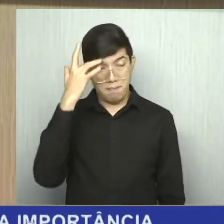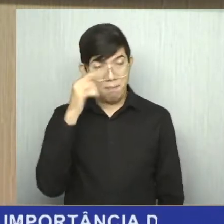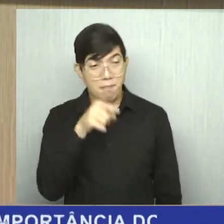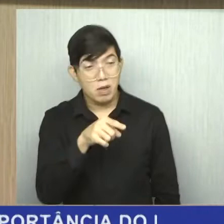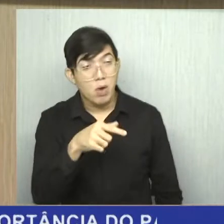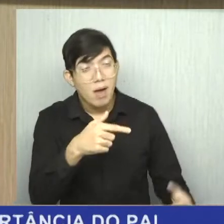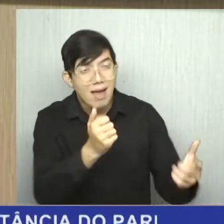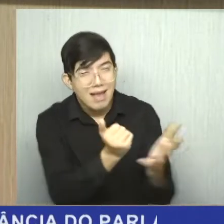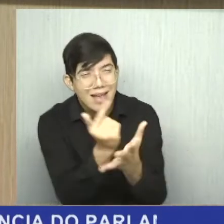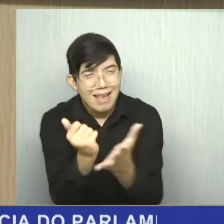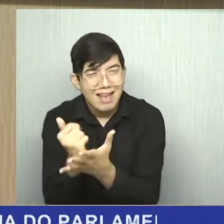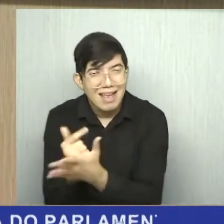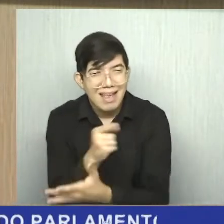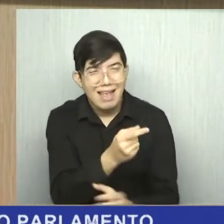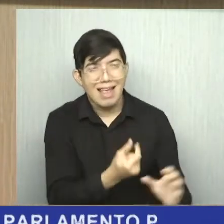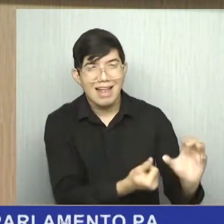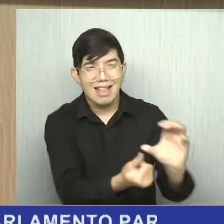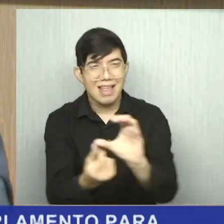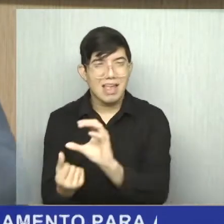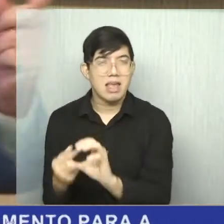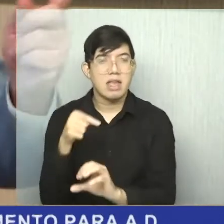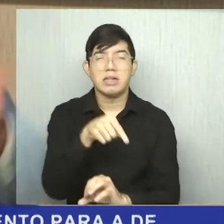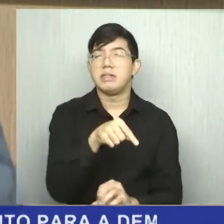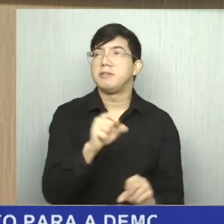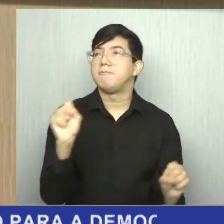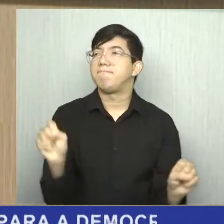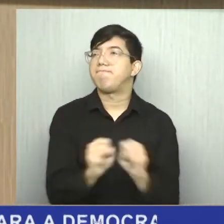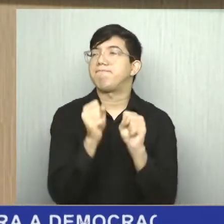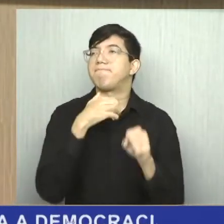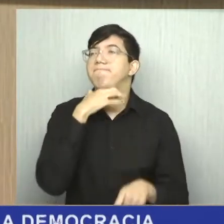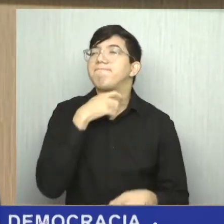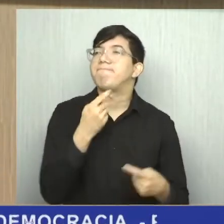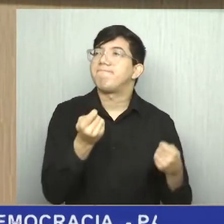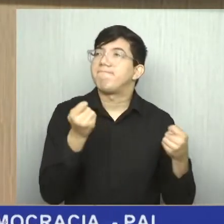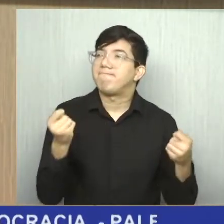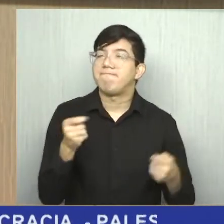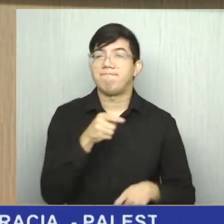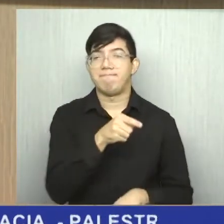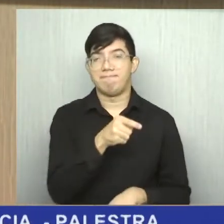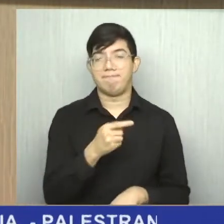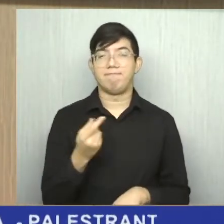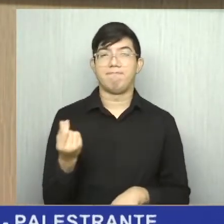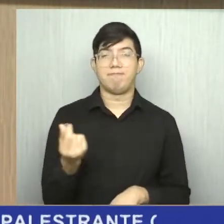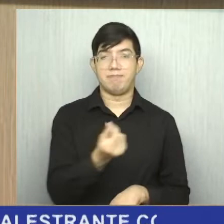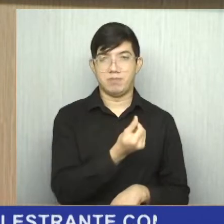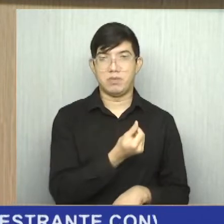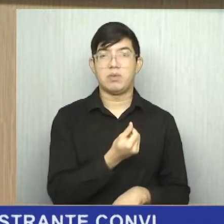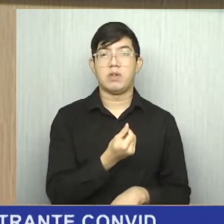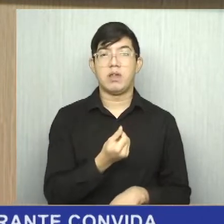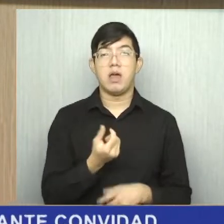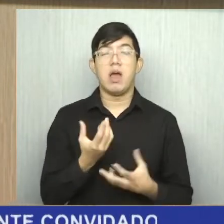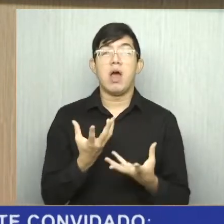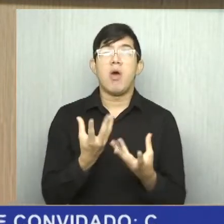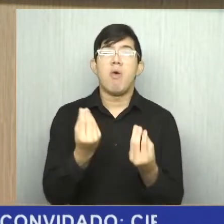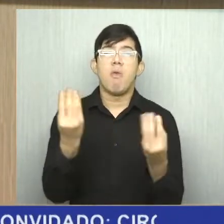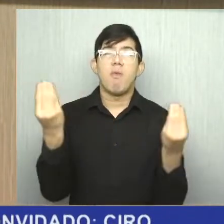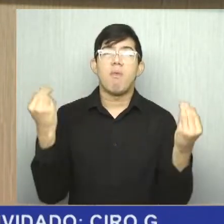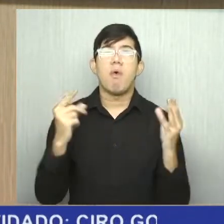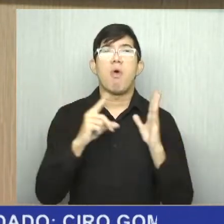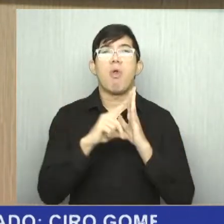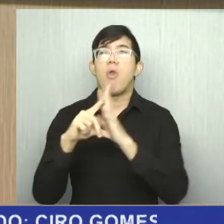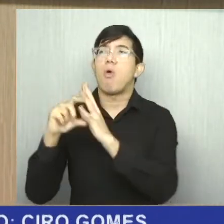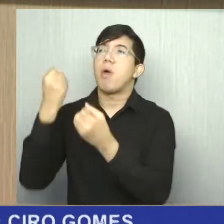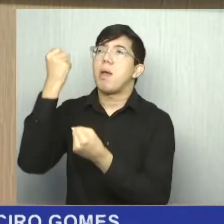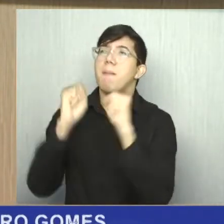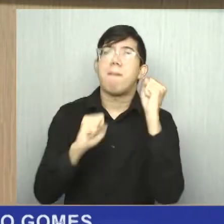Fecharam 380 mil pontos de comércio no Brasil nesses últimos 12 anos. 380 mil. Fecharam 40 mil indústrias em